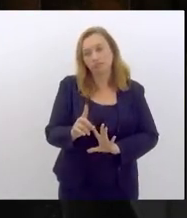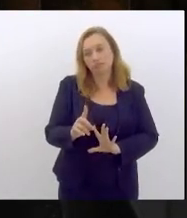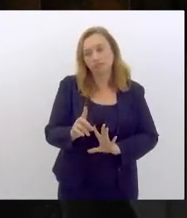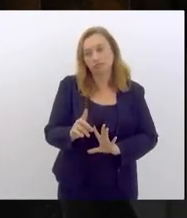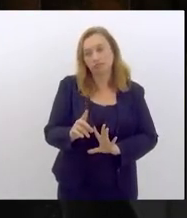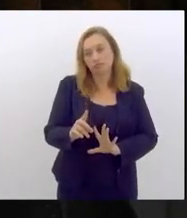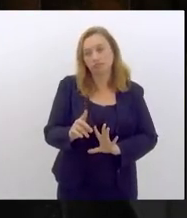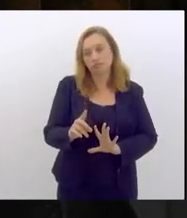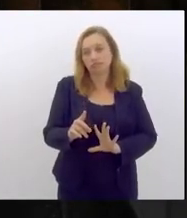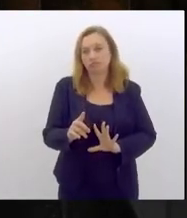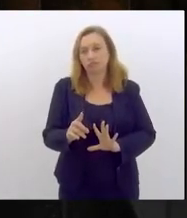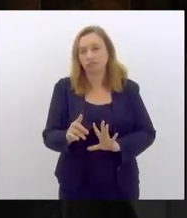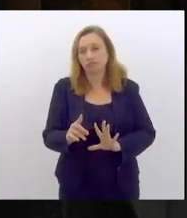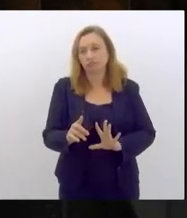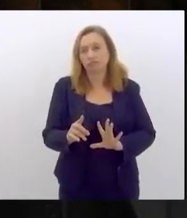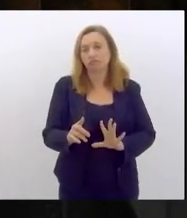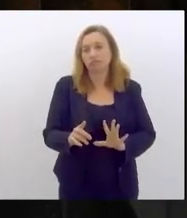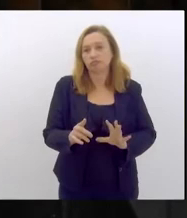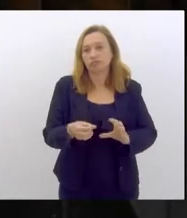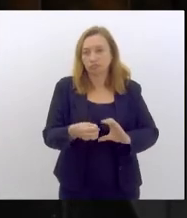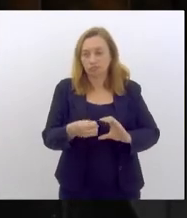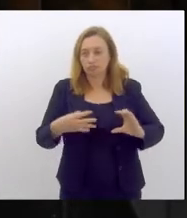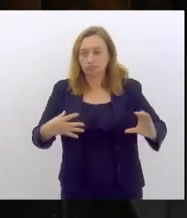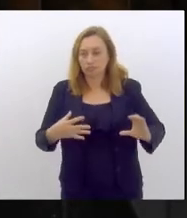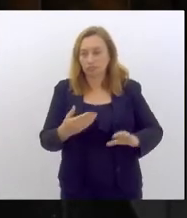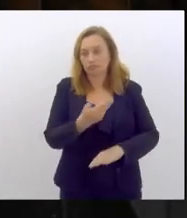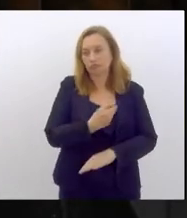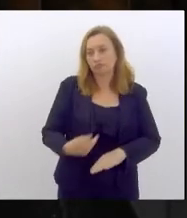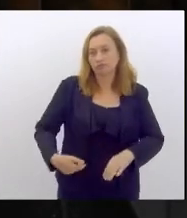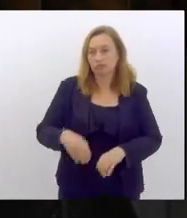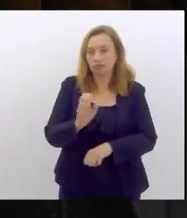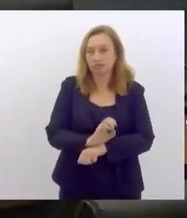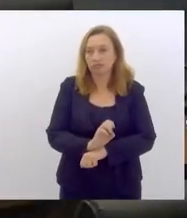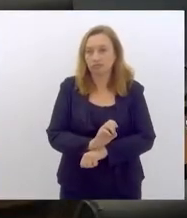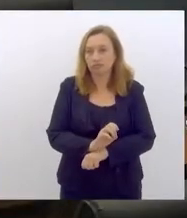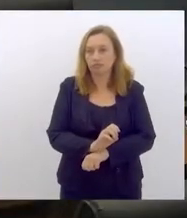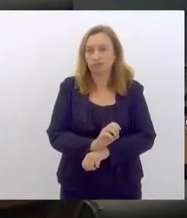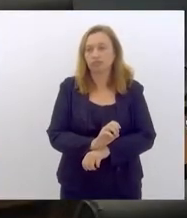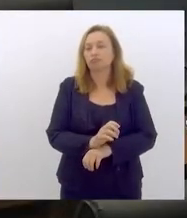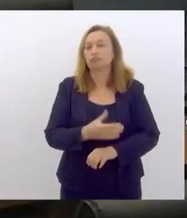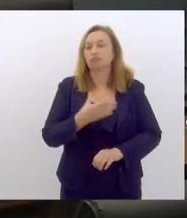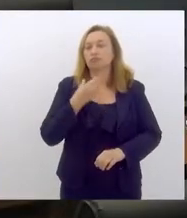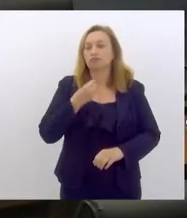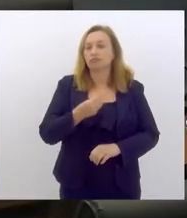que tem sido muito característica desse governo estadual. Obrigado, presidente.